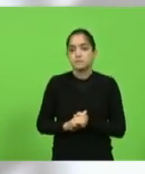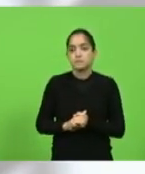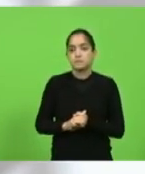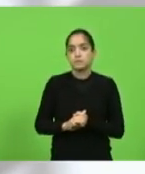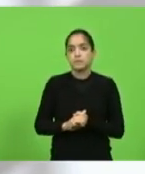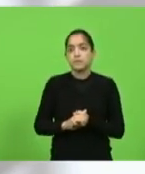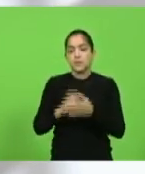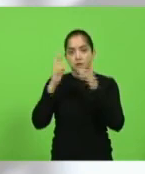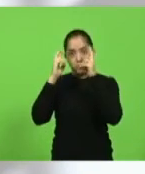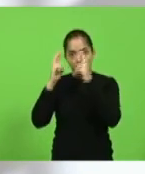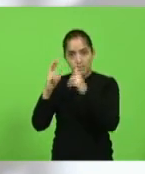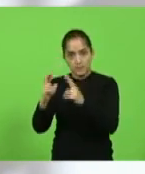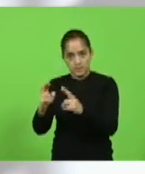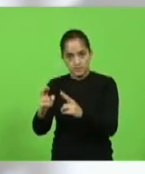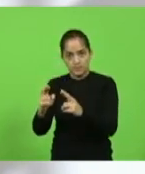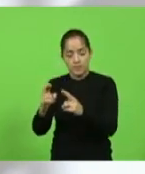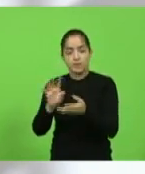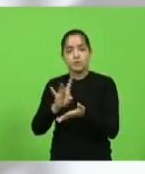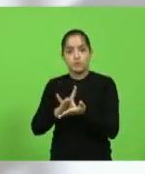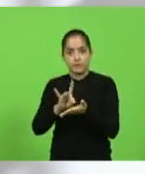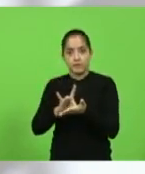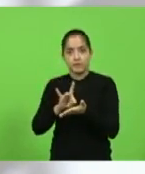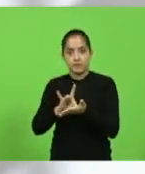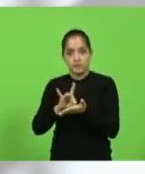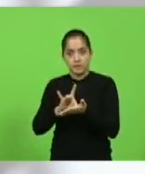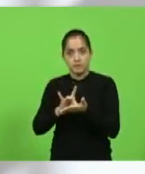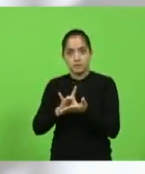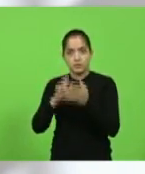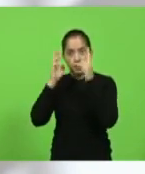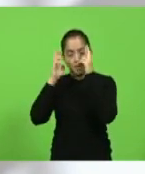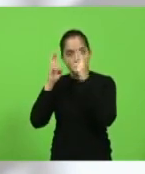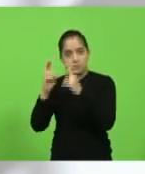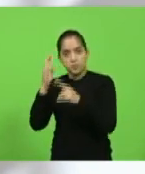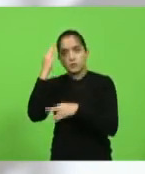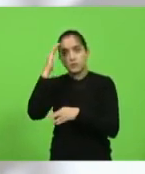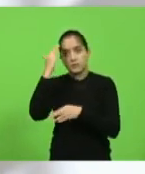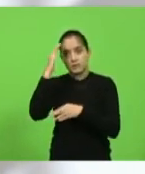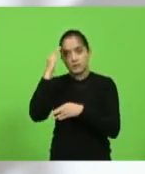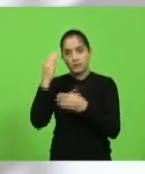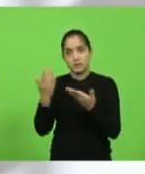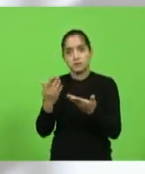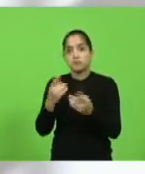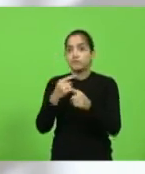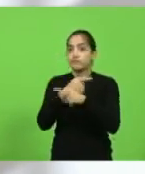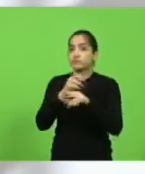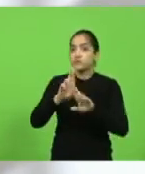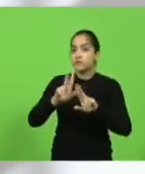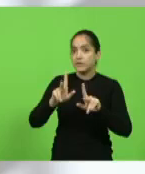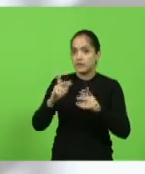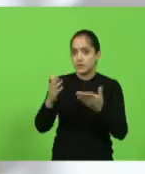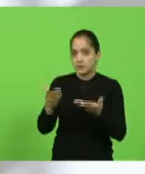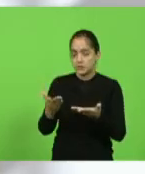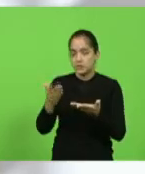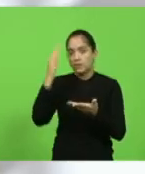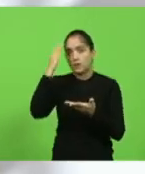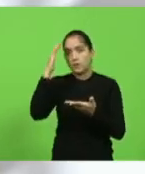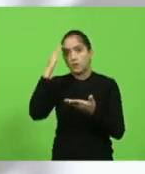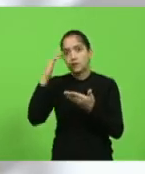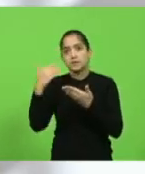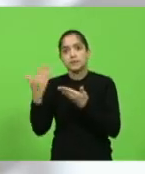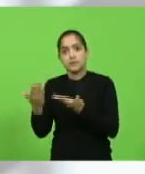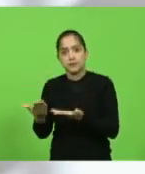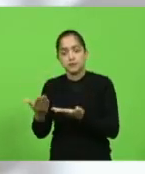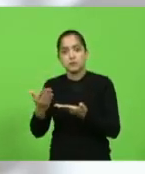Respeito, isso é verdade, do fundo da minha alma, os entendimentos porventura divergentes. No entanto, entendo alcançar um aporte de